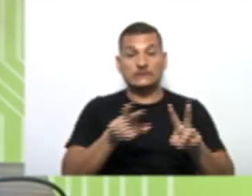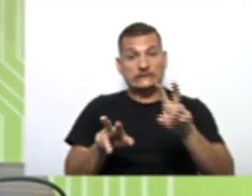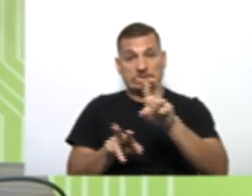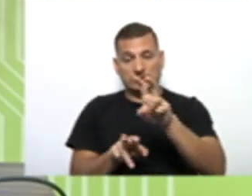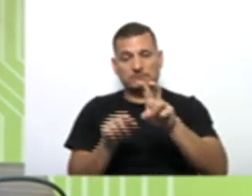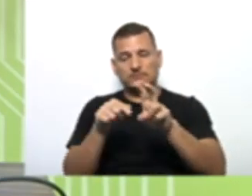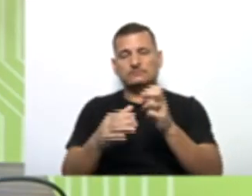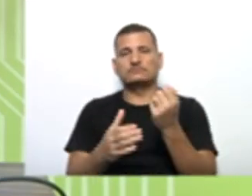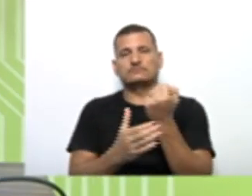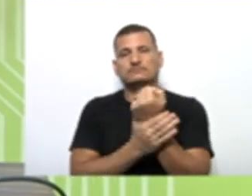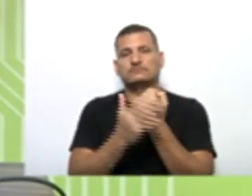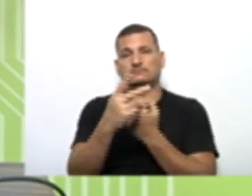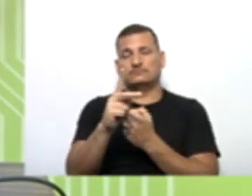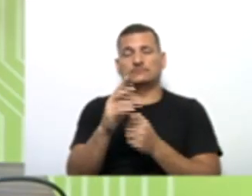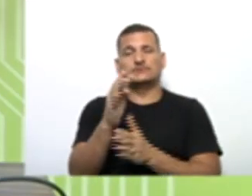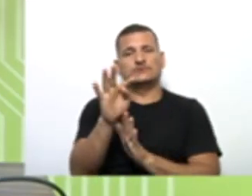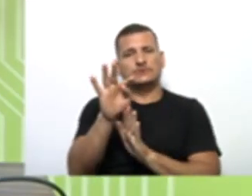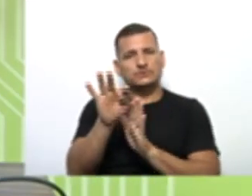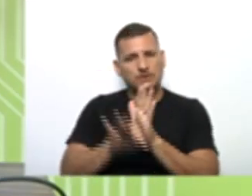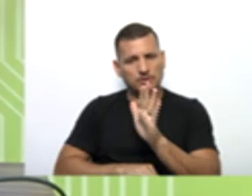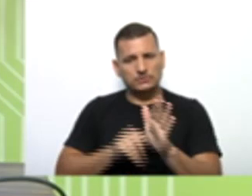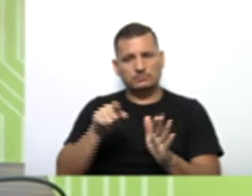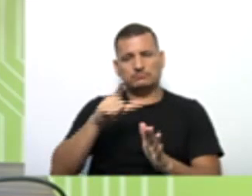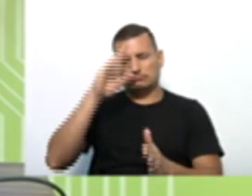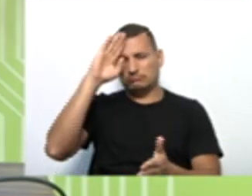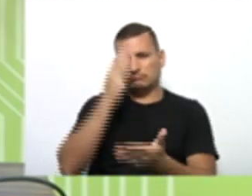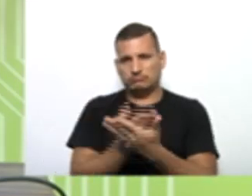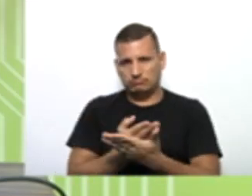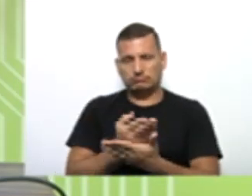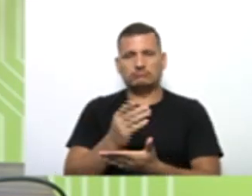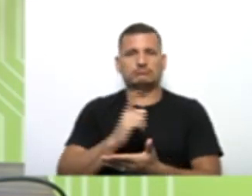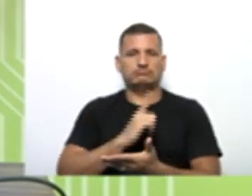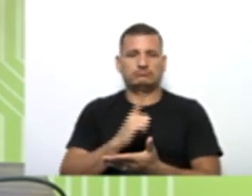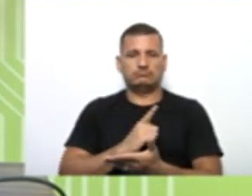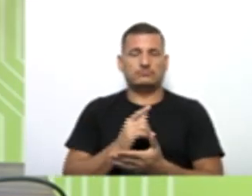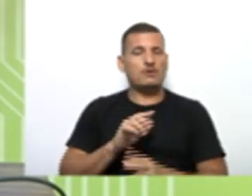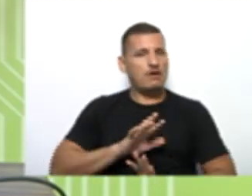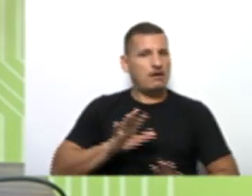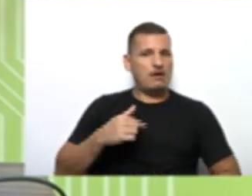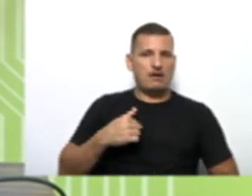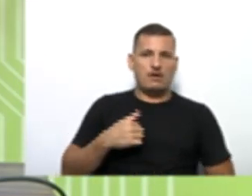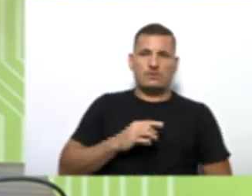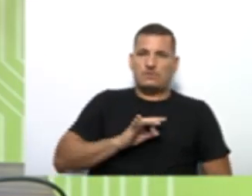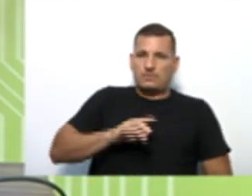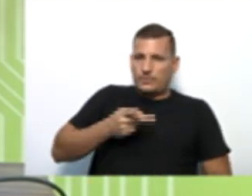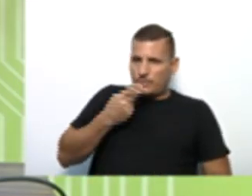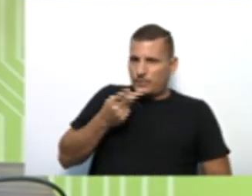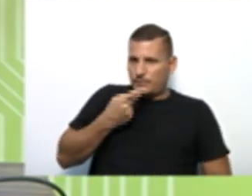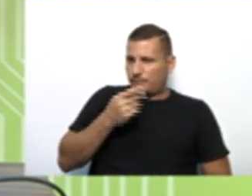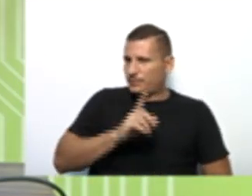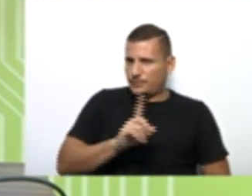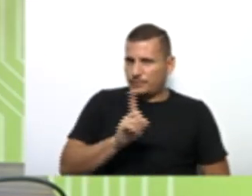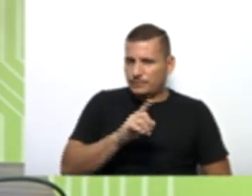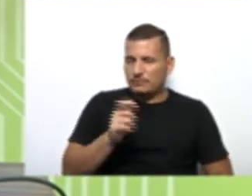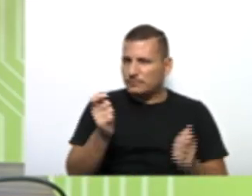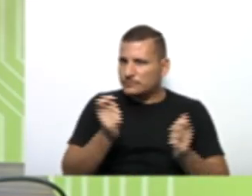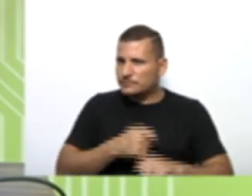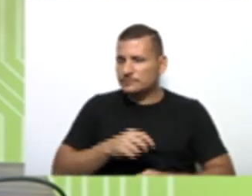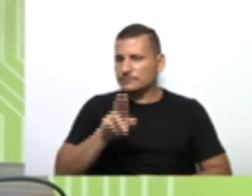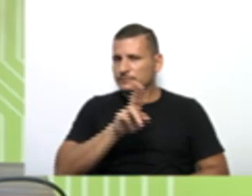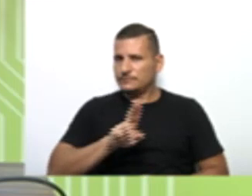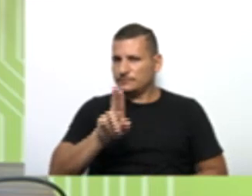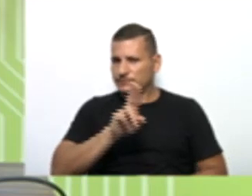que o seu texto fique robusto, ou seja, né, dá uma credibilidade. Não sou só eu que estou dizendo que é possível usar,